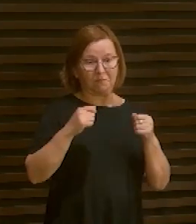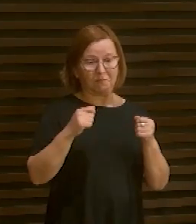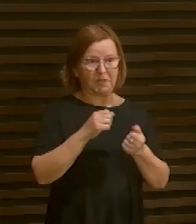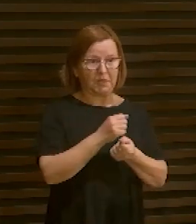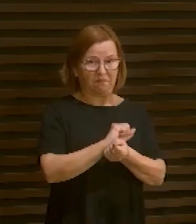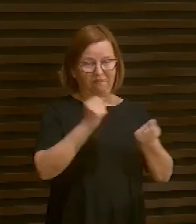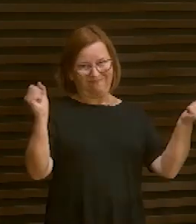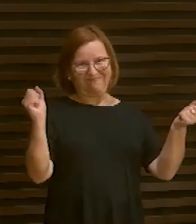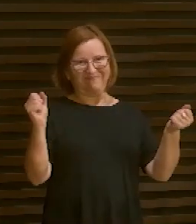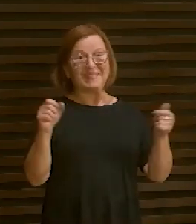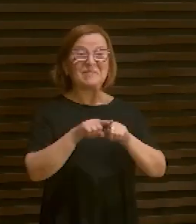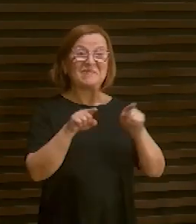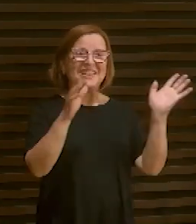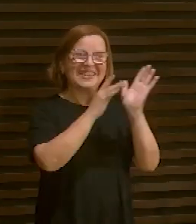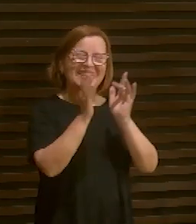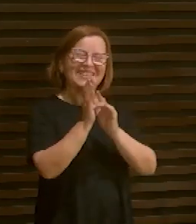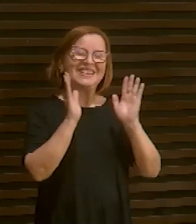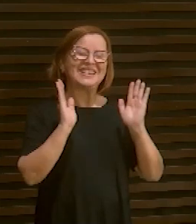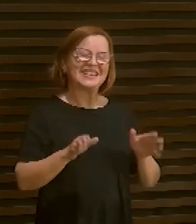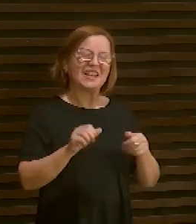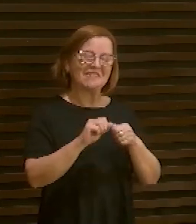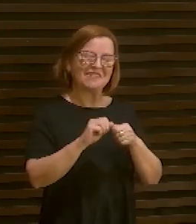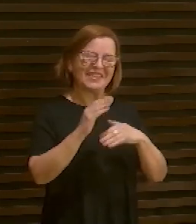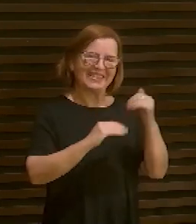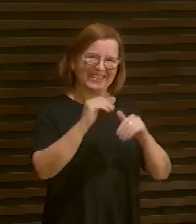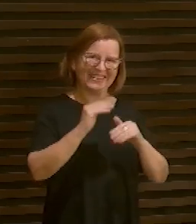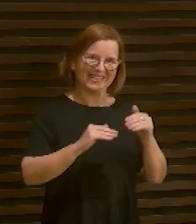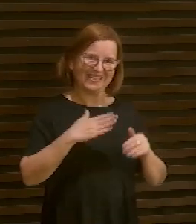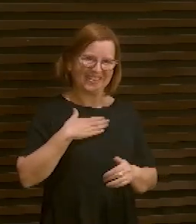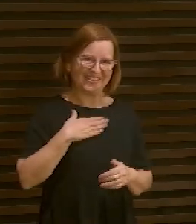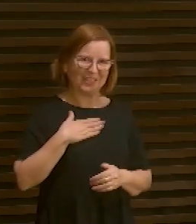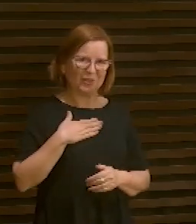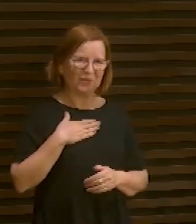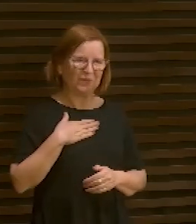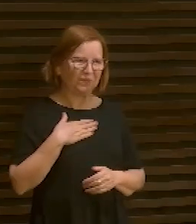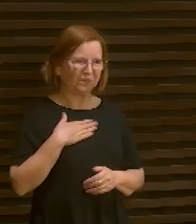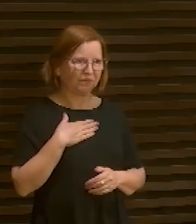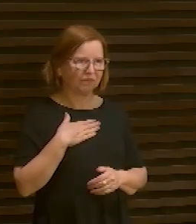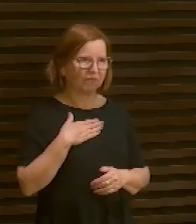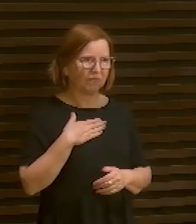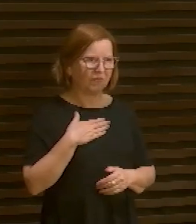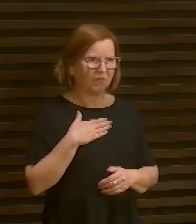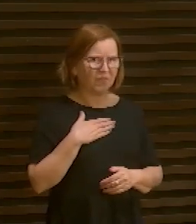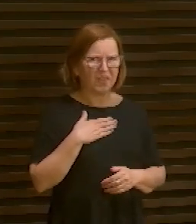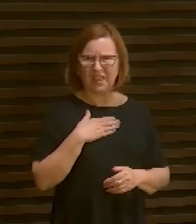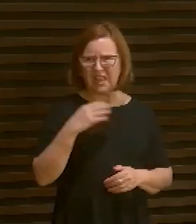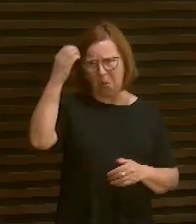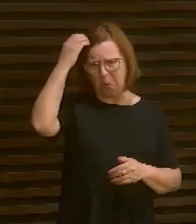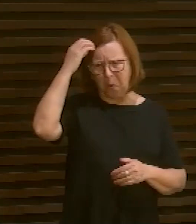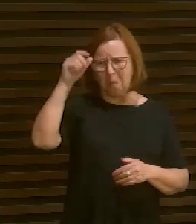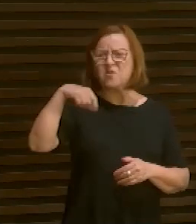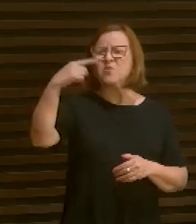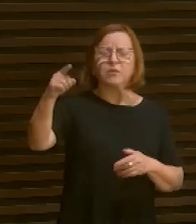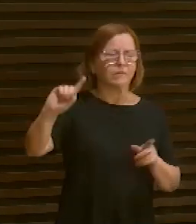Mas ele fez isso por mim. Ele fez essa obra. Então não fica culpando os outros, não. E ainda